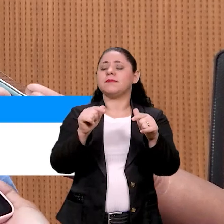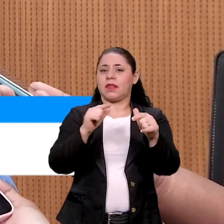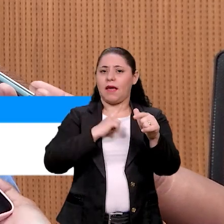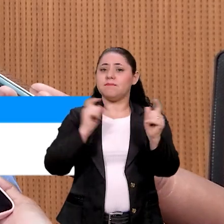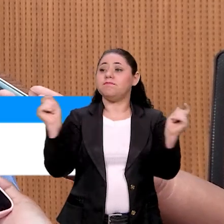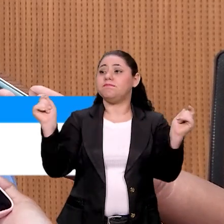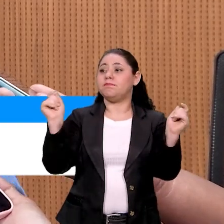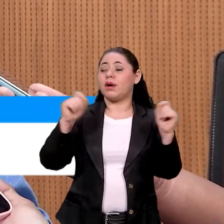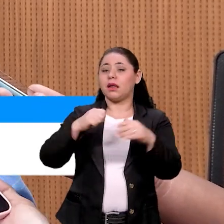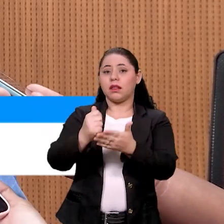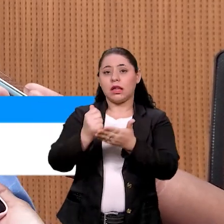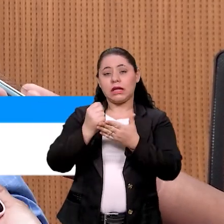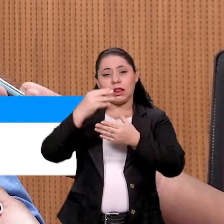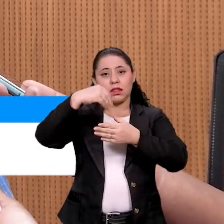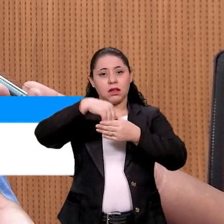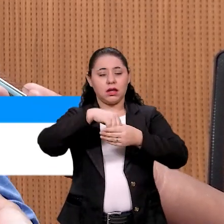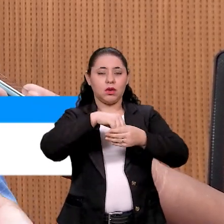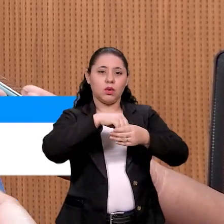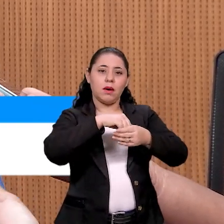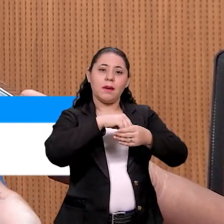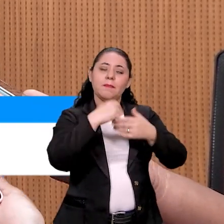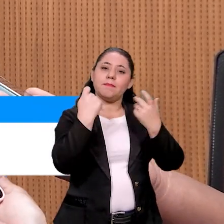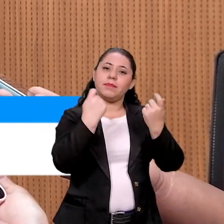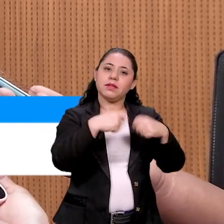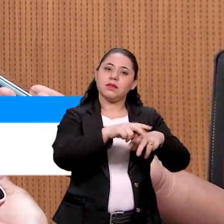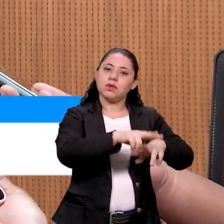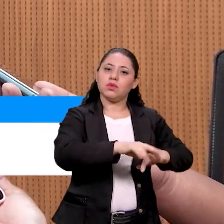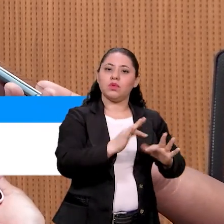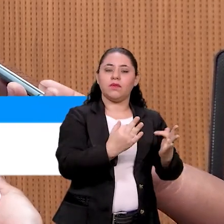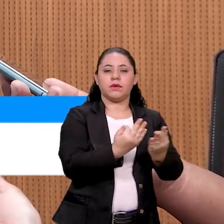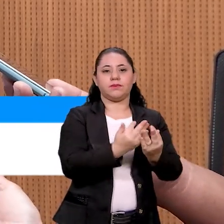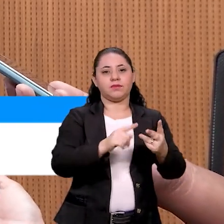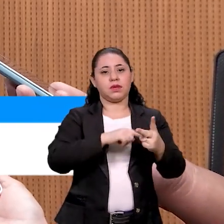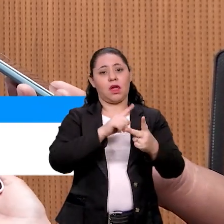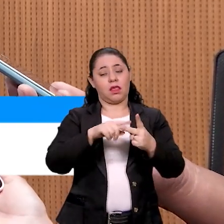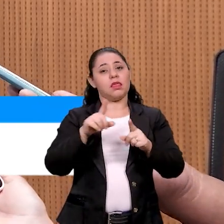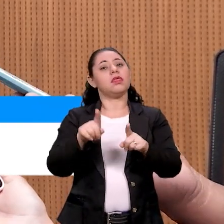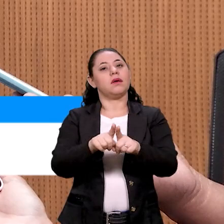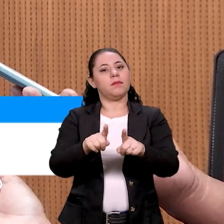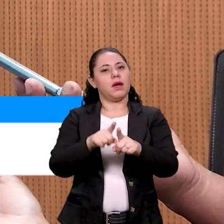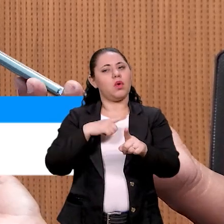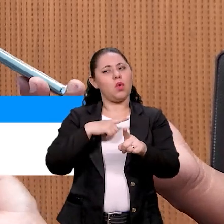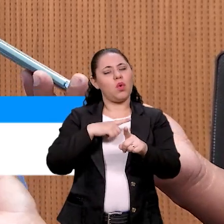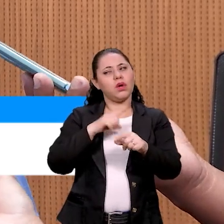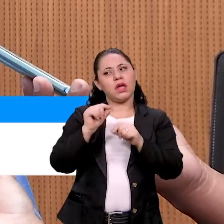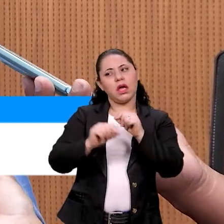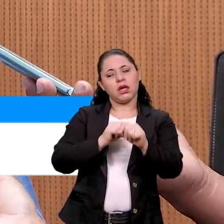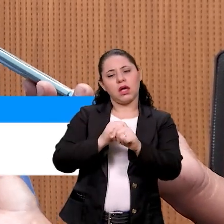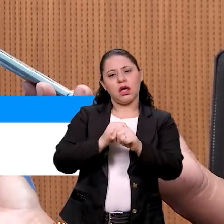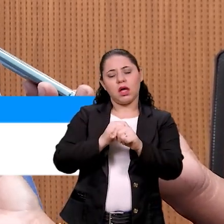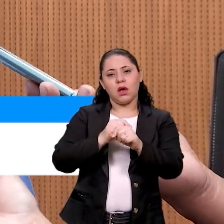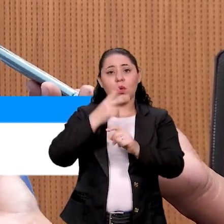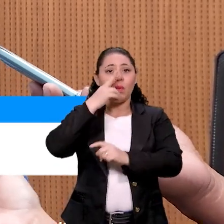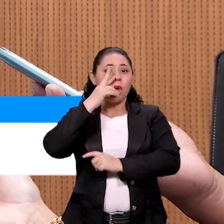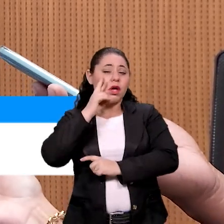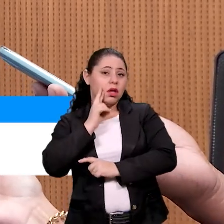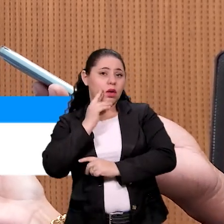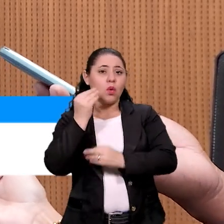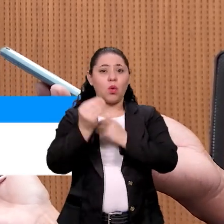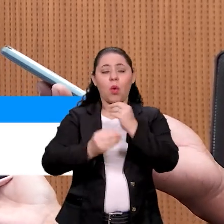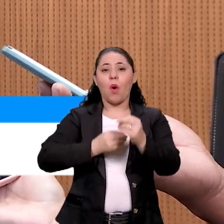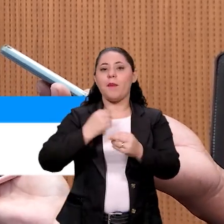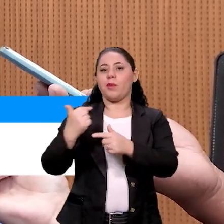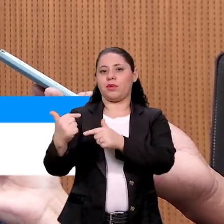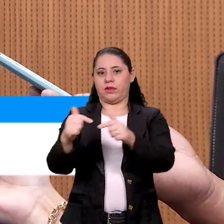poder trazer para cá as principais demandas da agricultura familiar. Segundo, isso tem muito a ver com o comportamento do governo